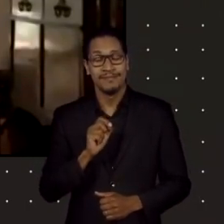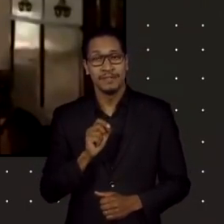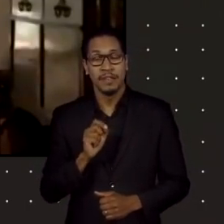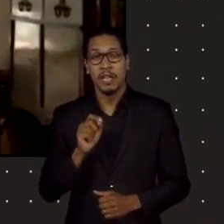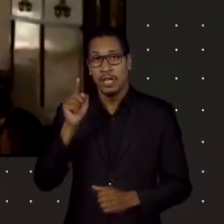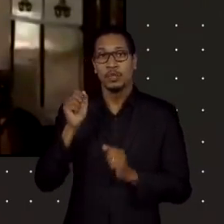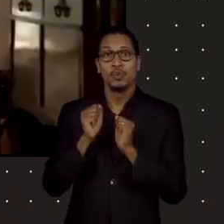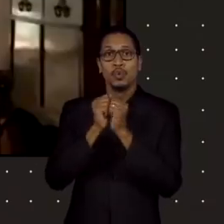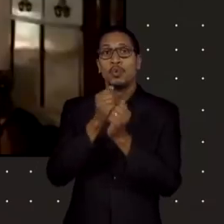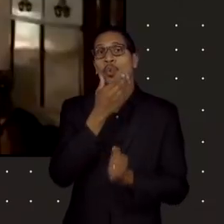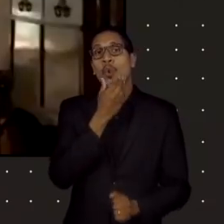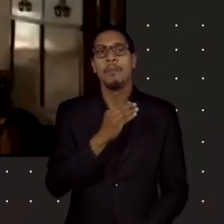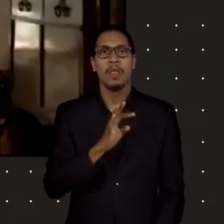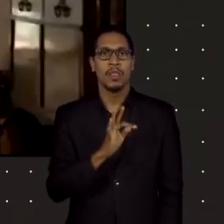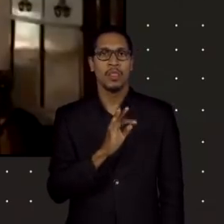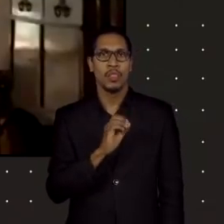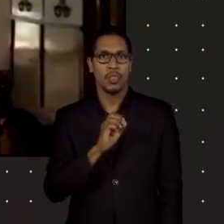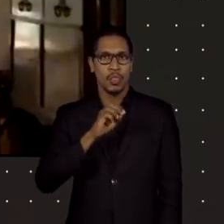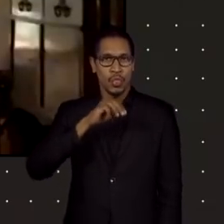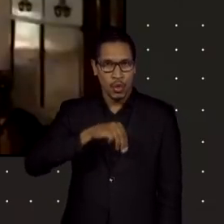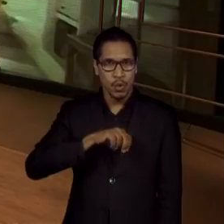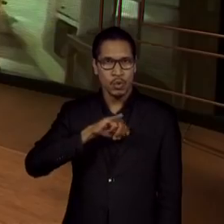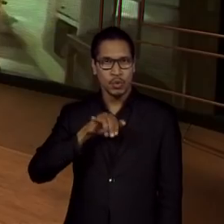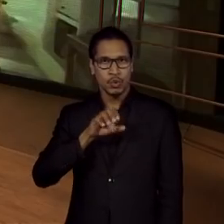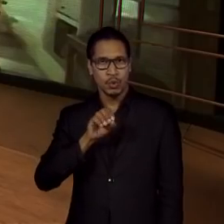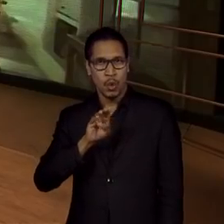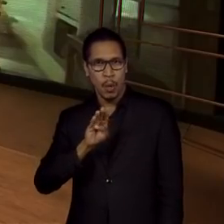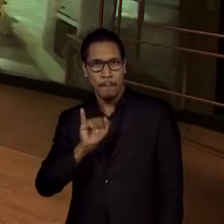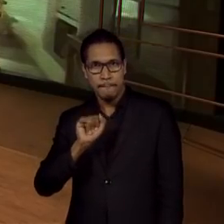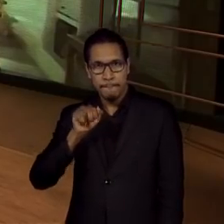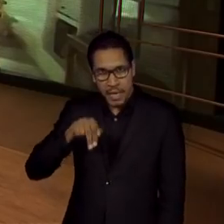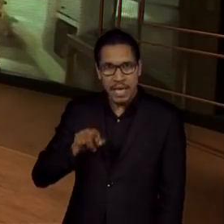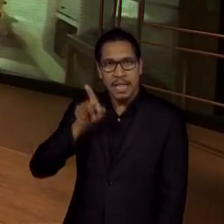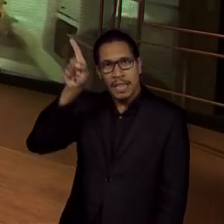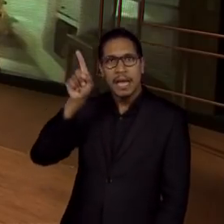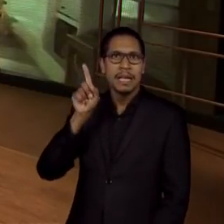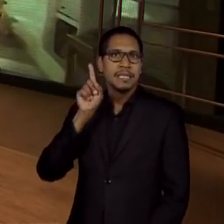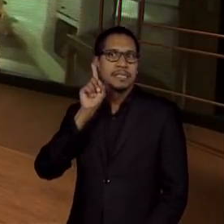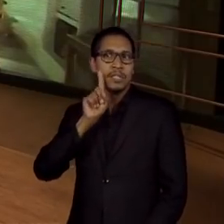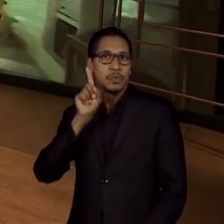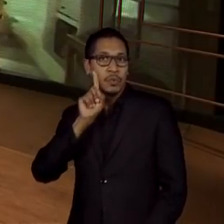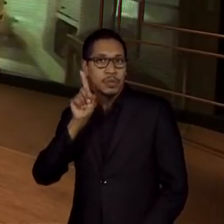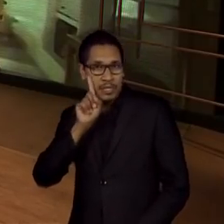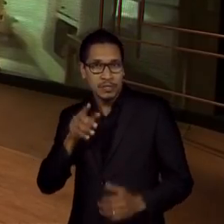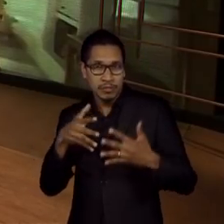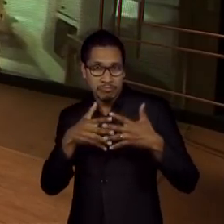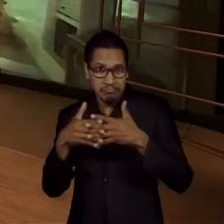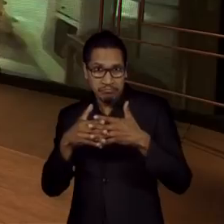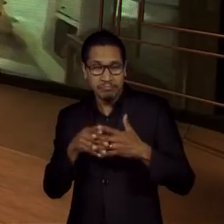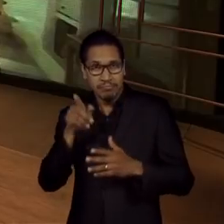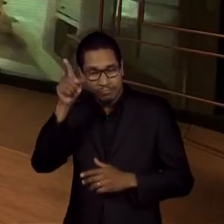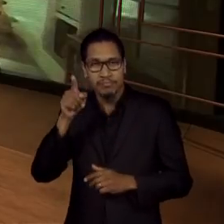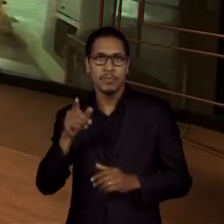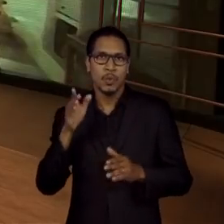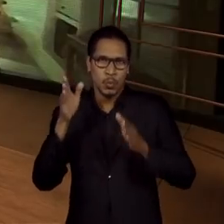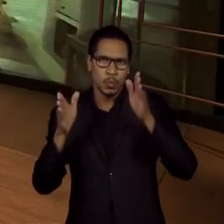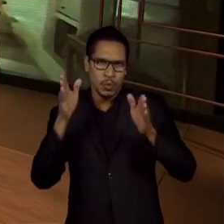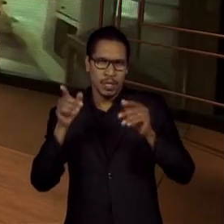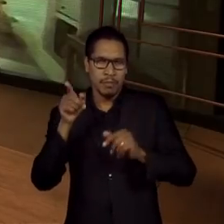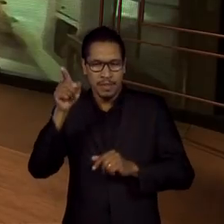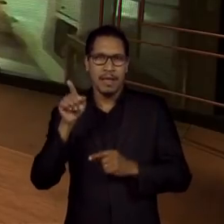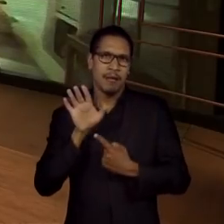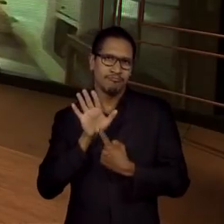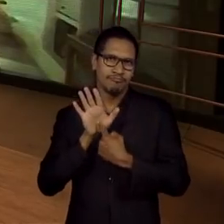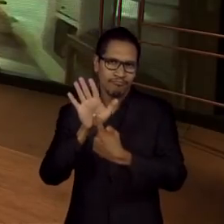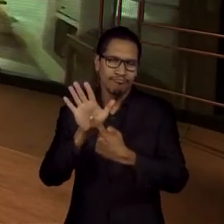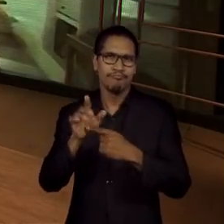Tom Jobim, foi gravar nos Estados Unidos, eu estava fazendo uma temporada lá, por ocasião, uma